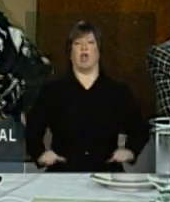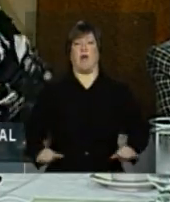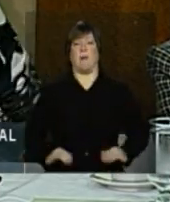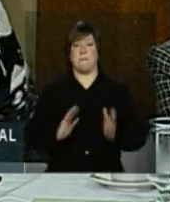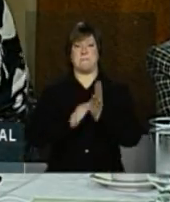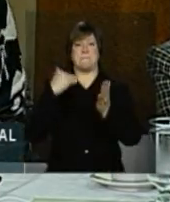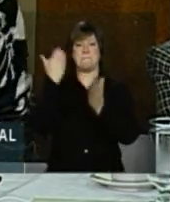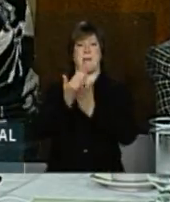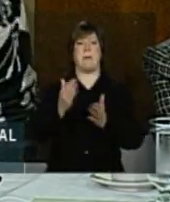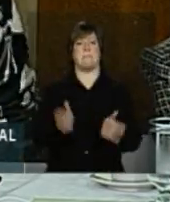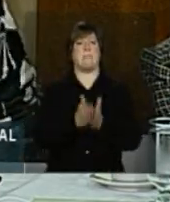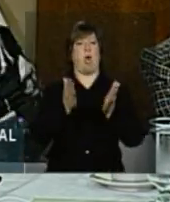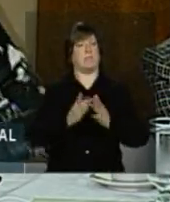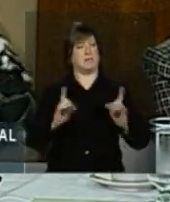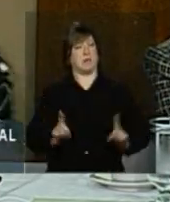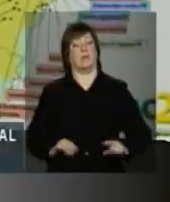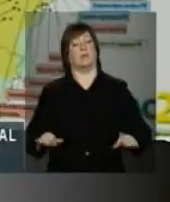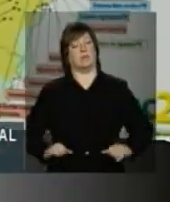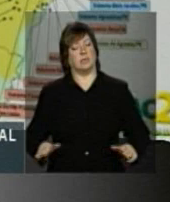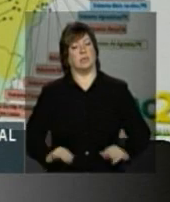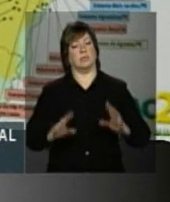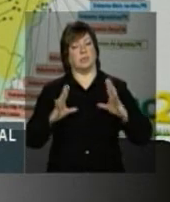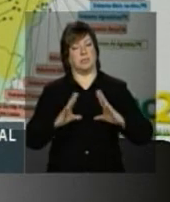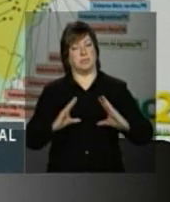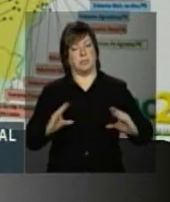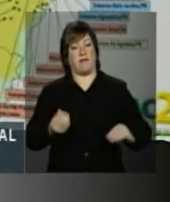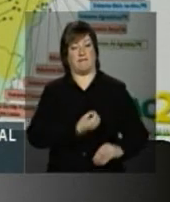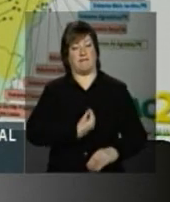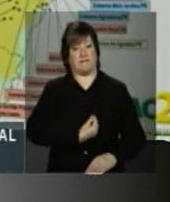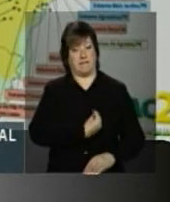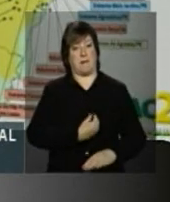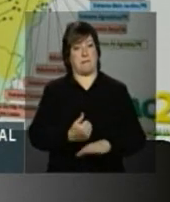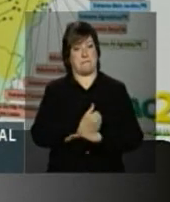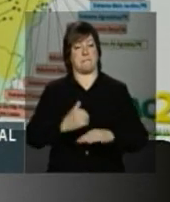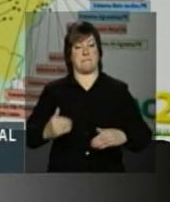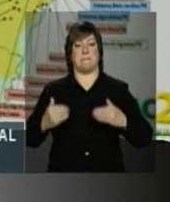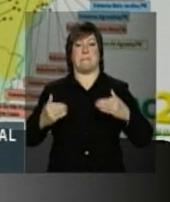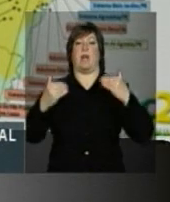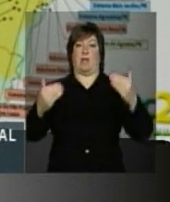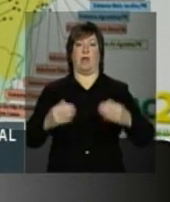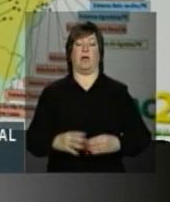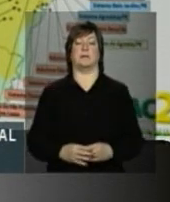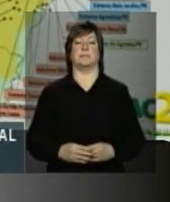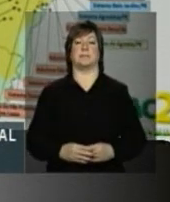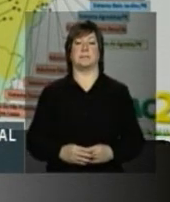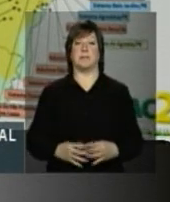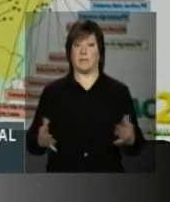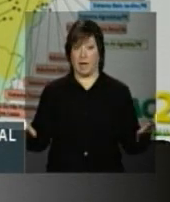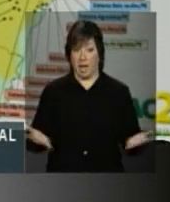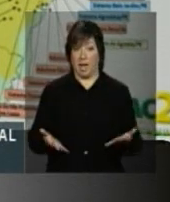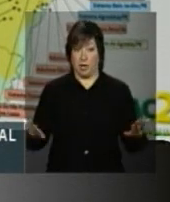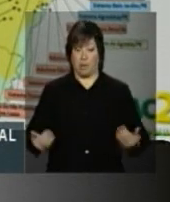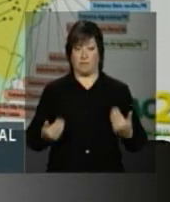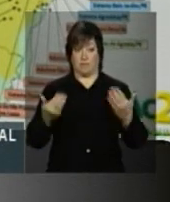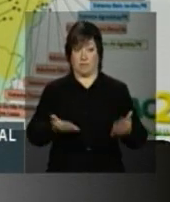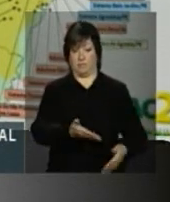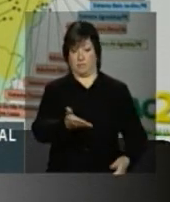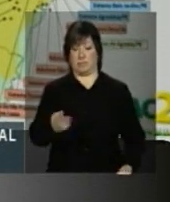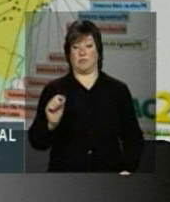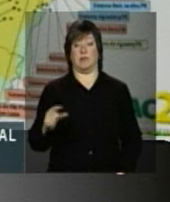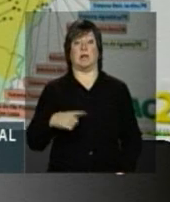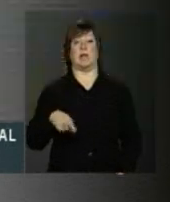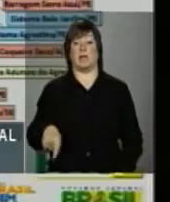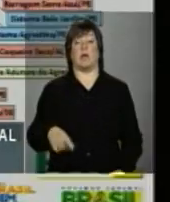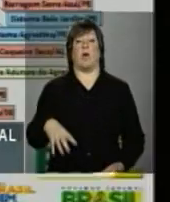estava certo ao contrário que ela saia bem Então esse é é o nível de esforço aqui como eu tinha dito eu vou passar para vocês isso aqui é um um